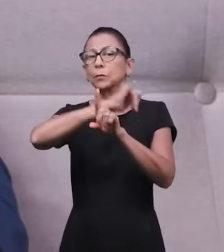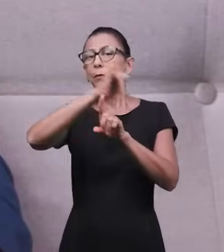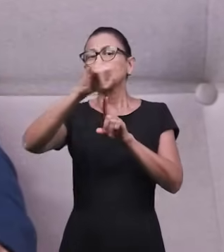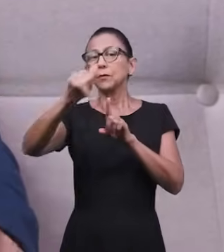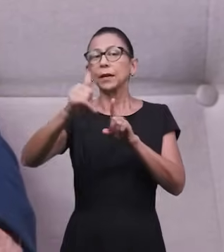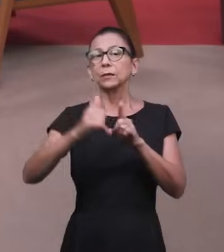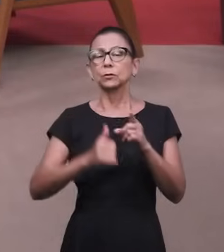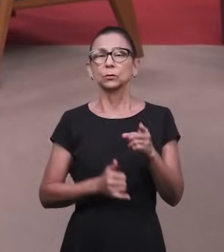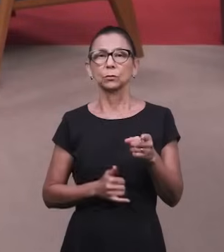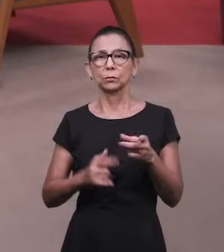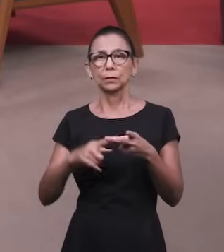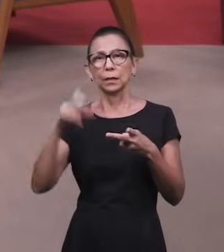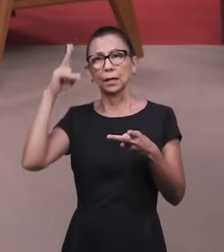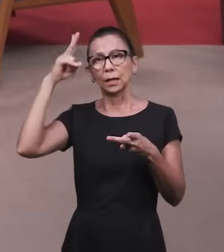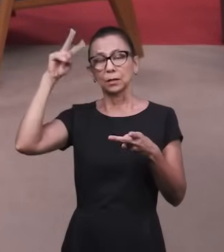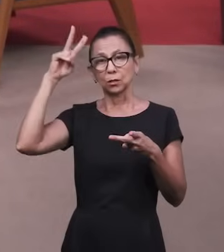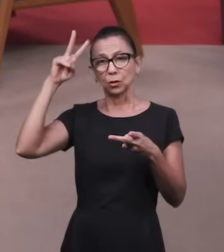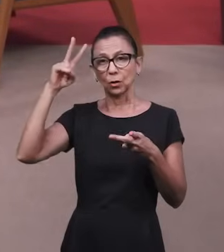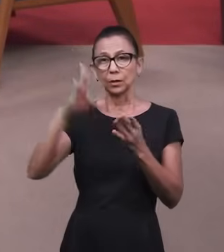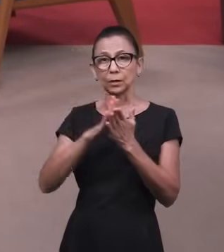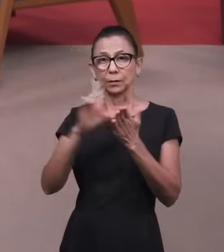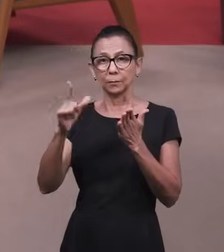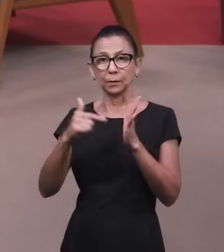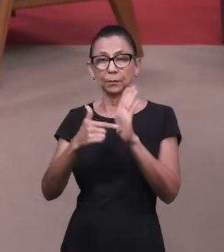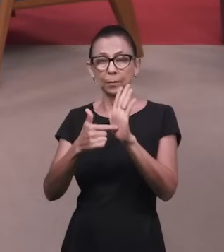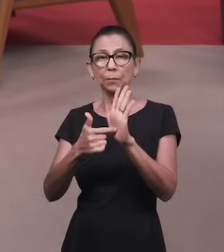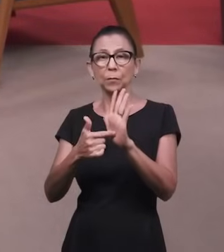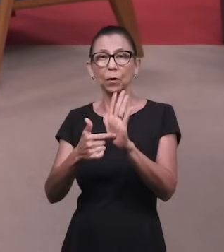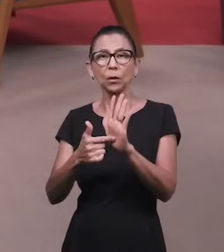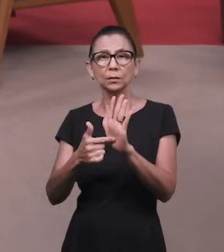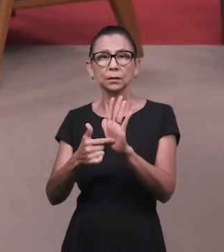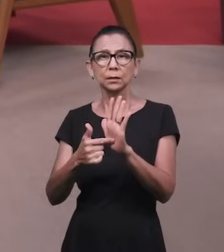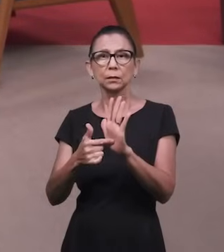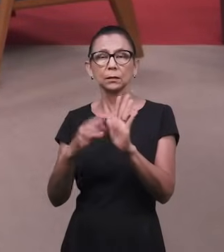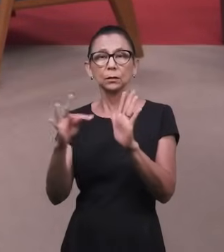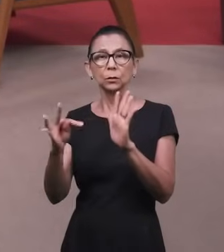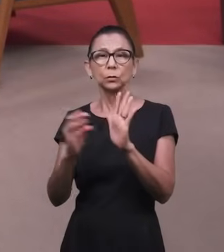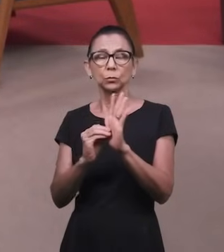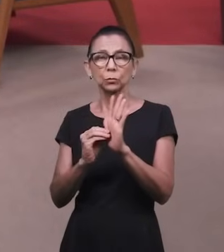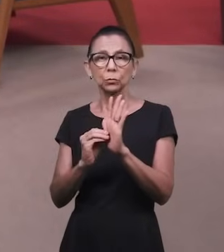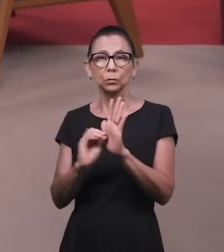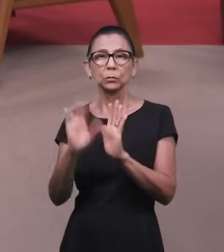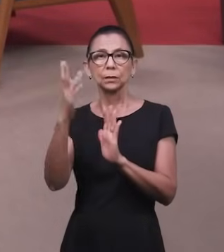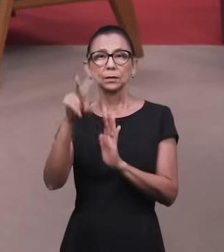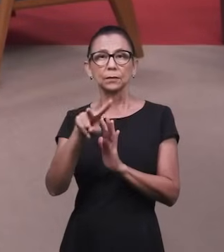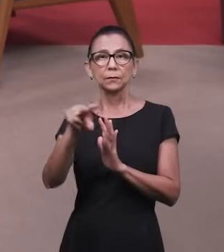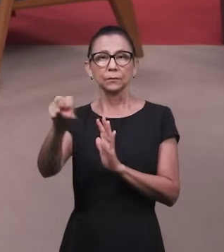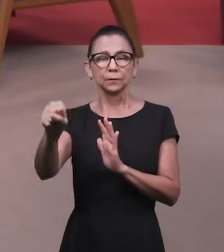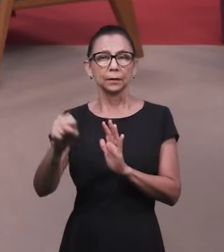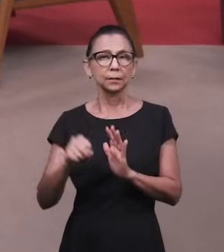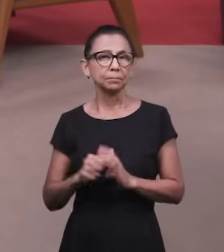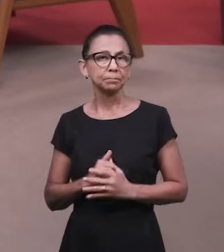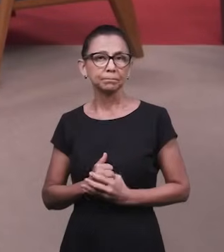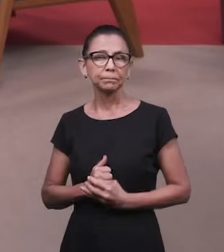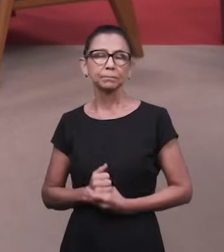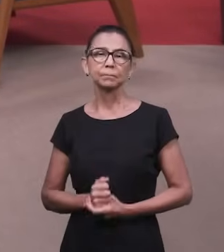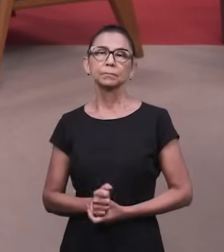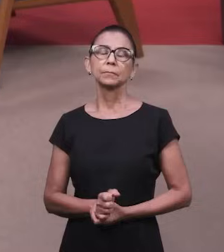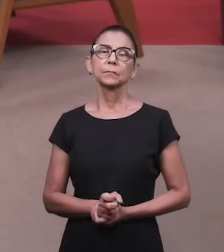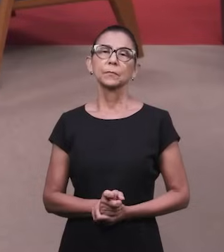disso. A história evidencia o profético. Exatamente. Então já está tudo decidido. as coisas, né?